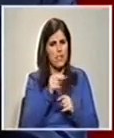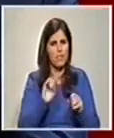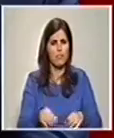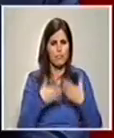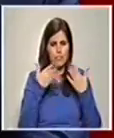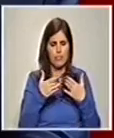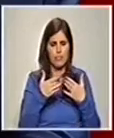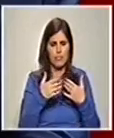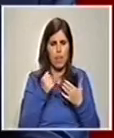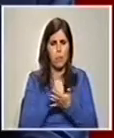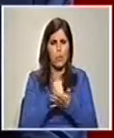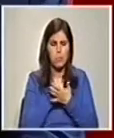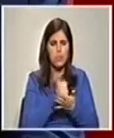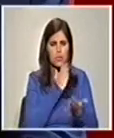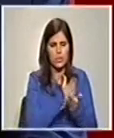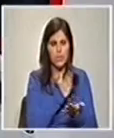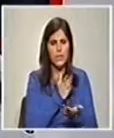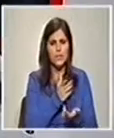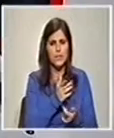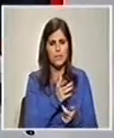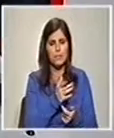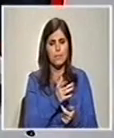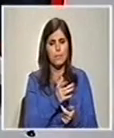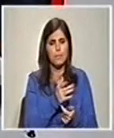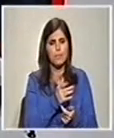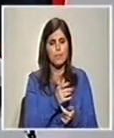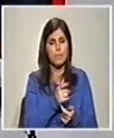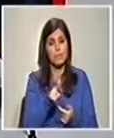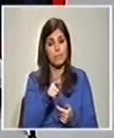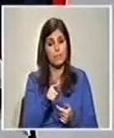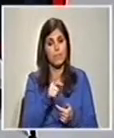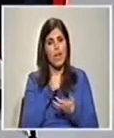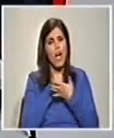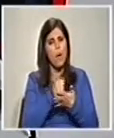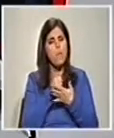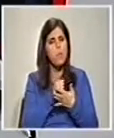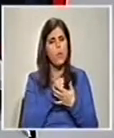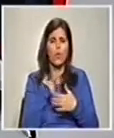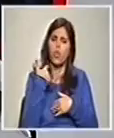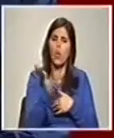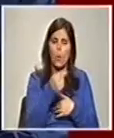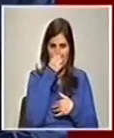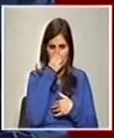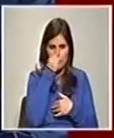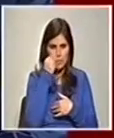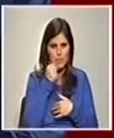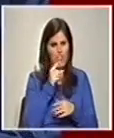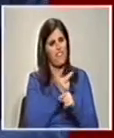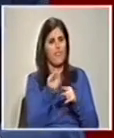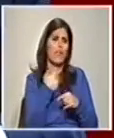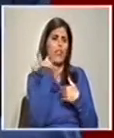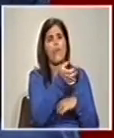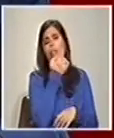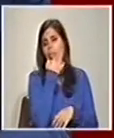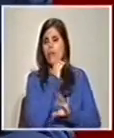inicialmente assistencialista alterou-se um bocadinho. Não é tanto o assistencialismo no sentido de eu dou e com isto fico satisfeito. Não,